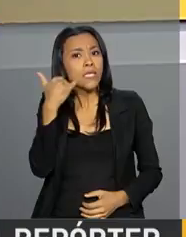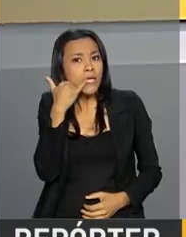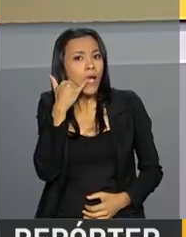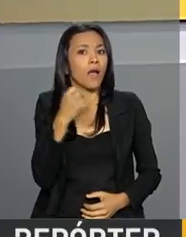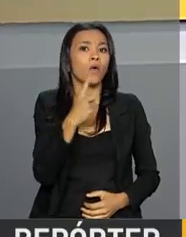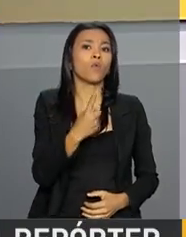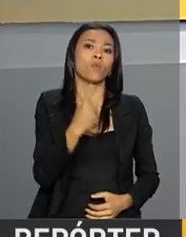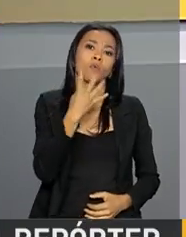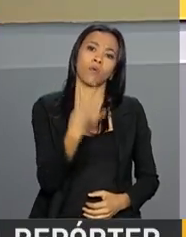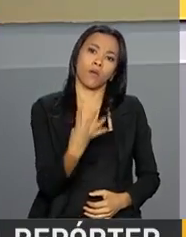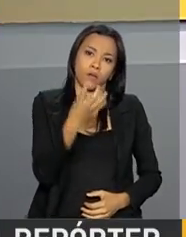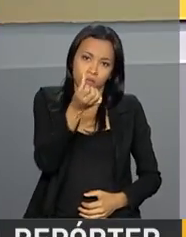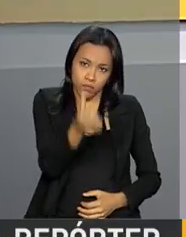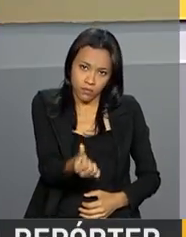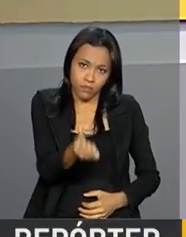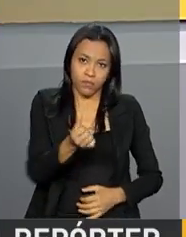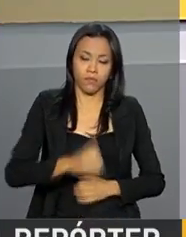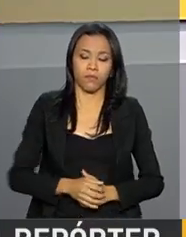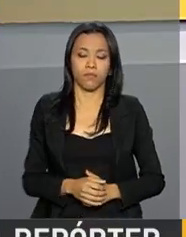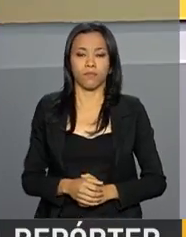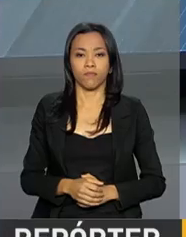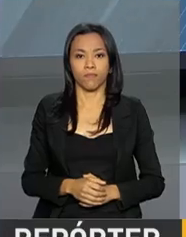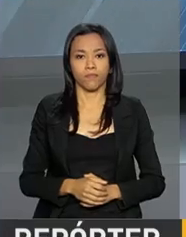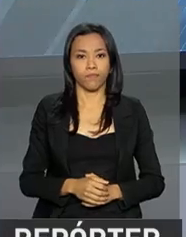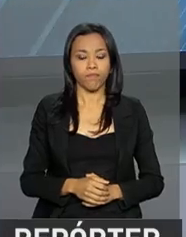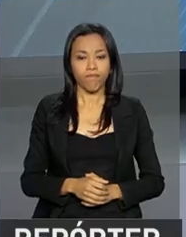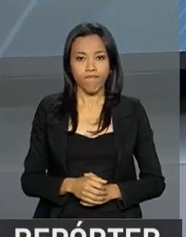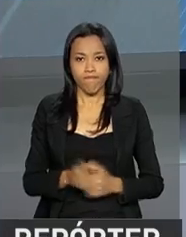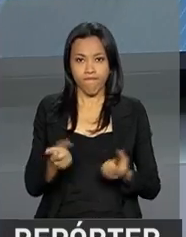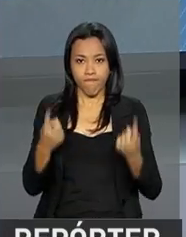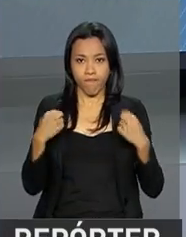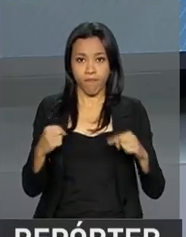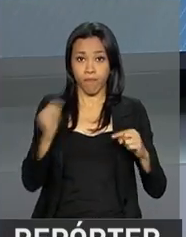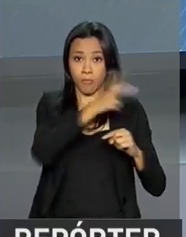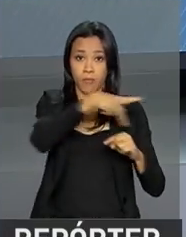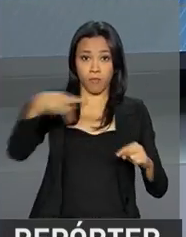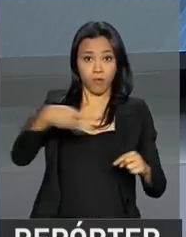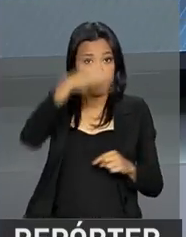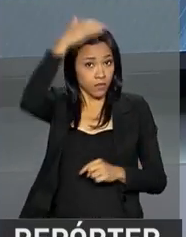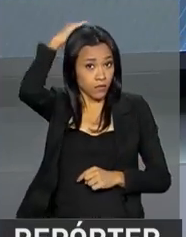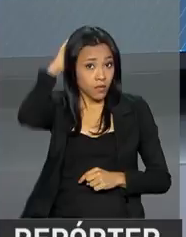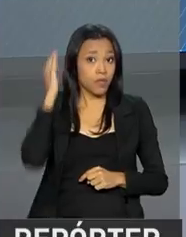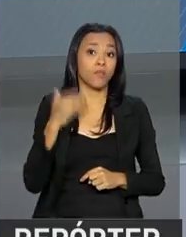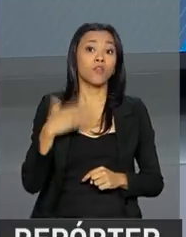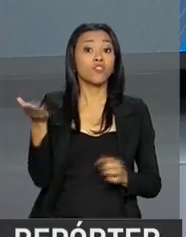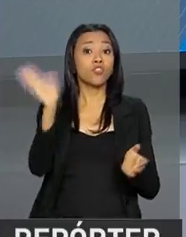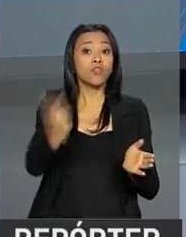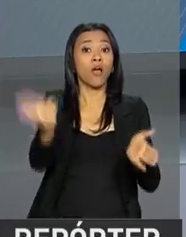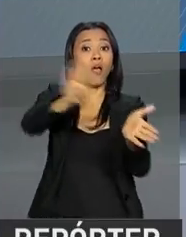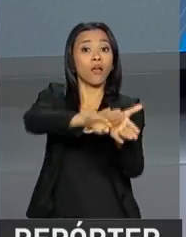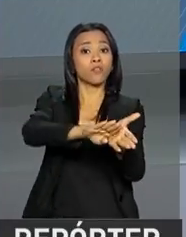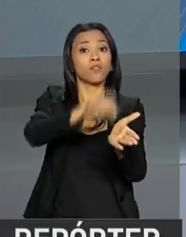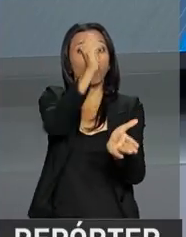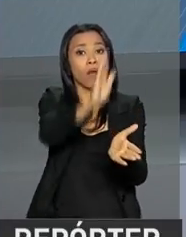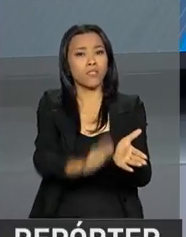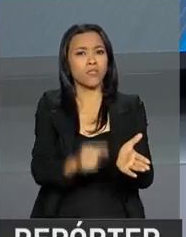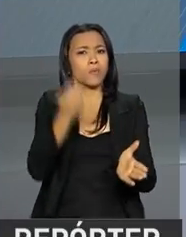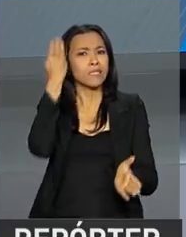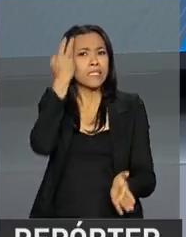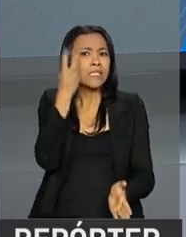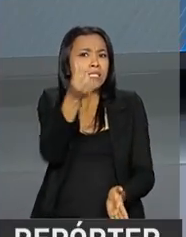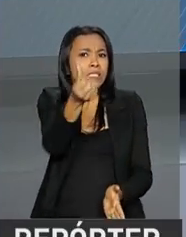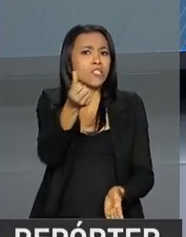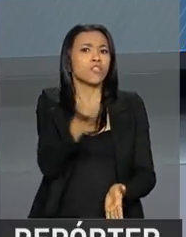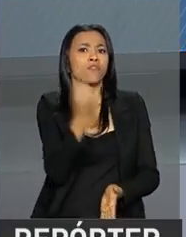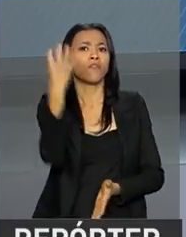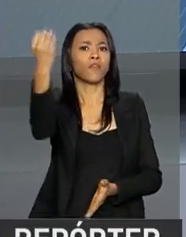no número 146 o presidente michel temer está de volta ao brasil depois de seis dias de viagem